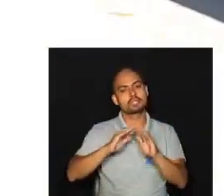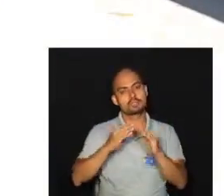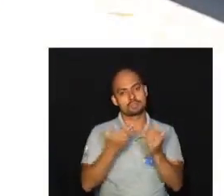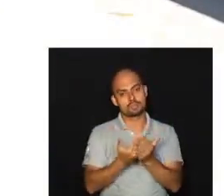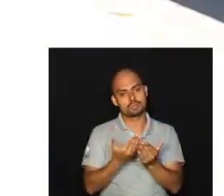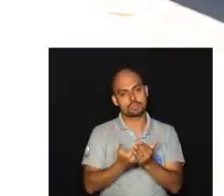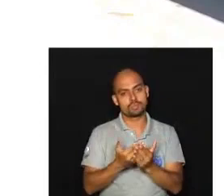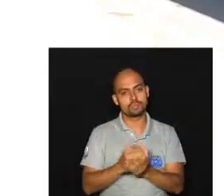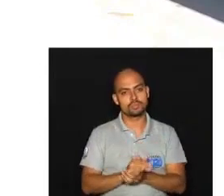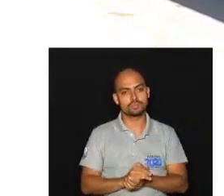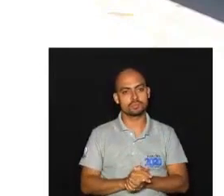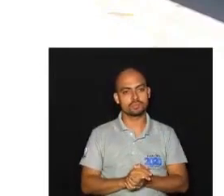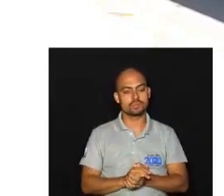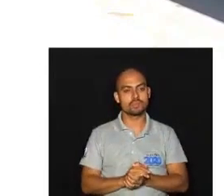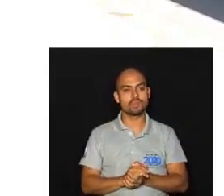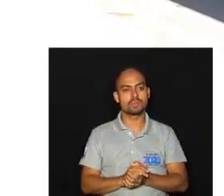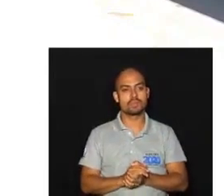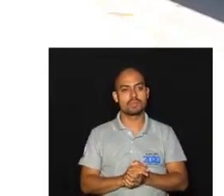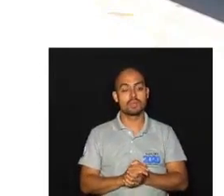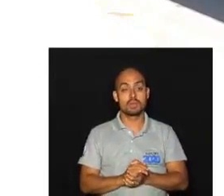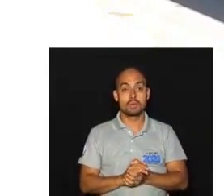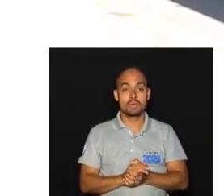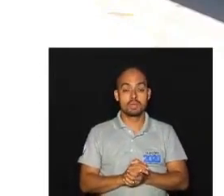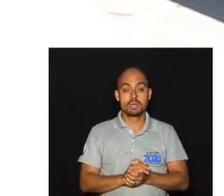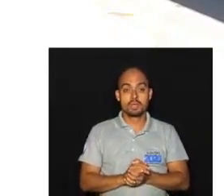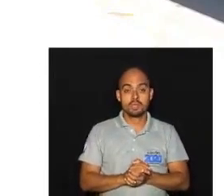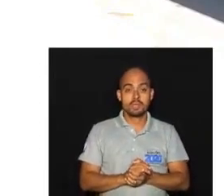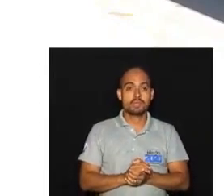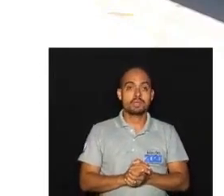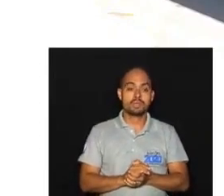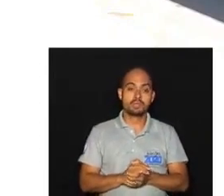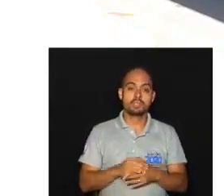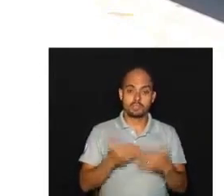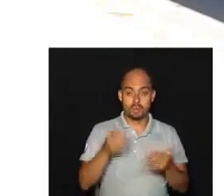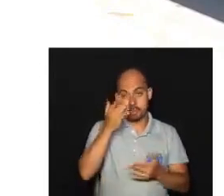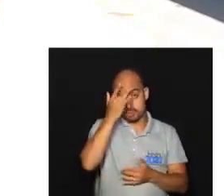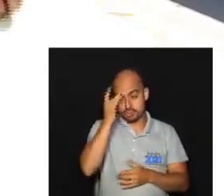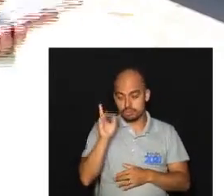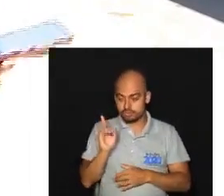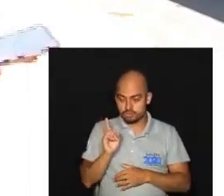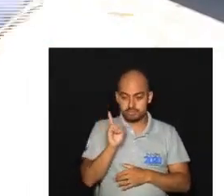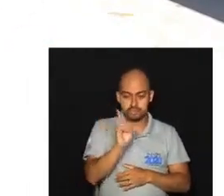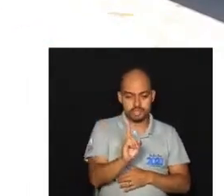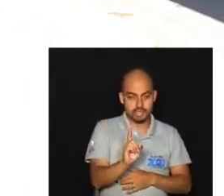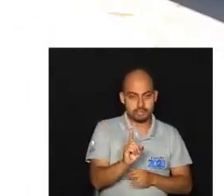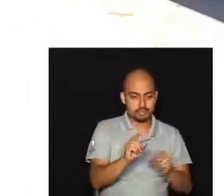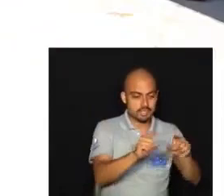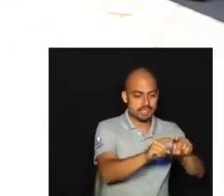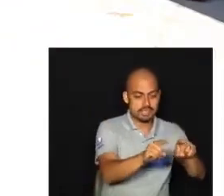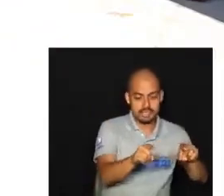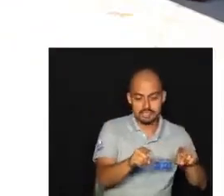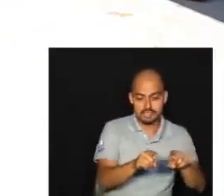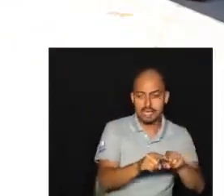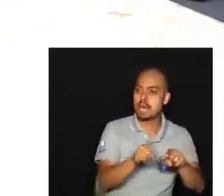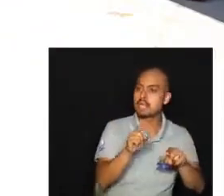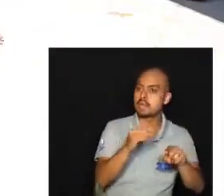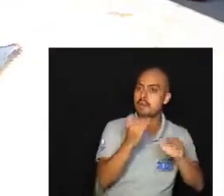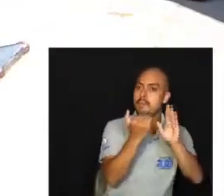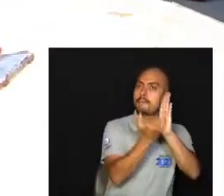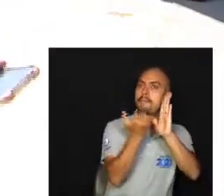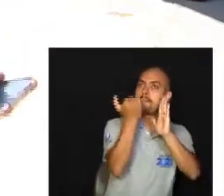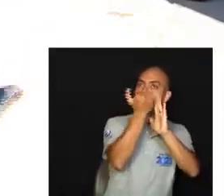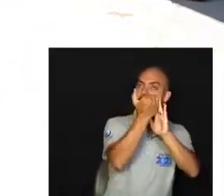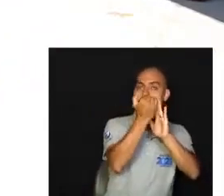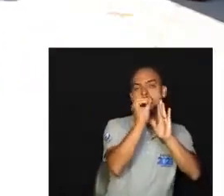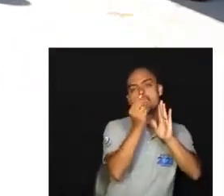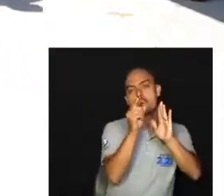Eles já recebem o eleitor na porta da escola e já falam, ó, essa sala é no andar de cima, é no